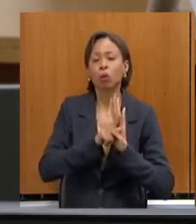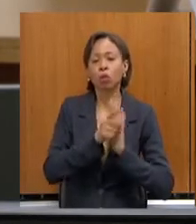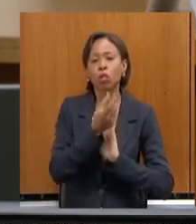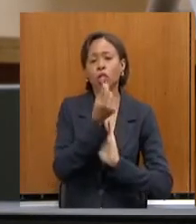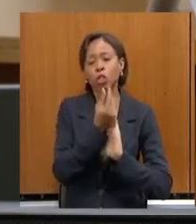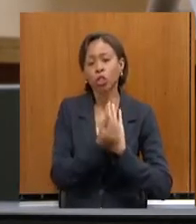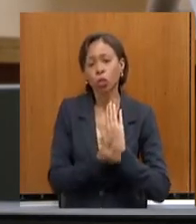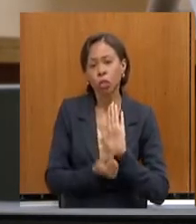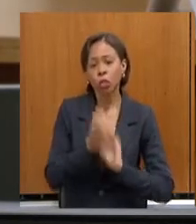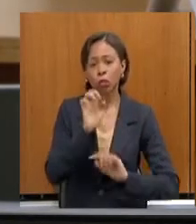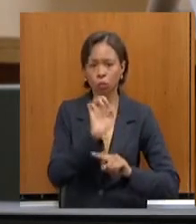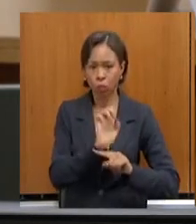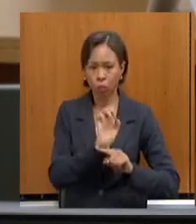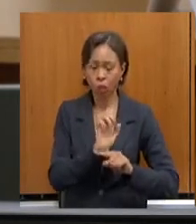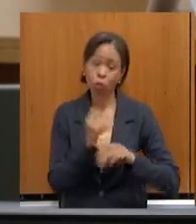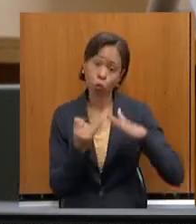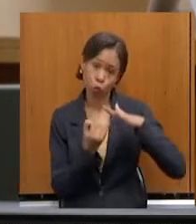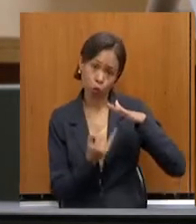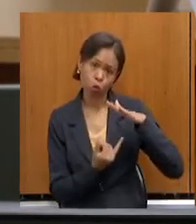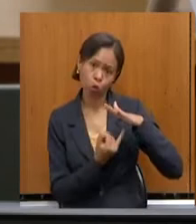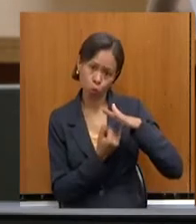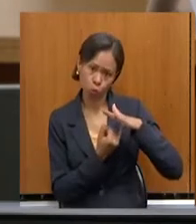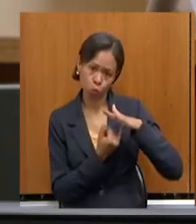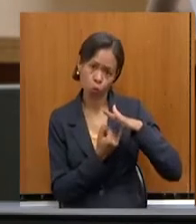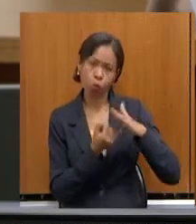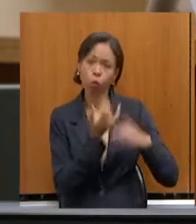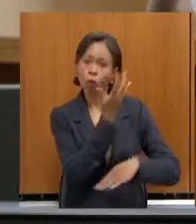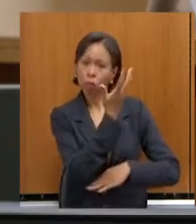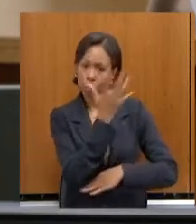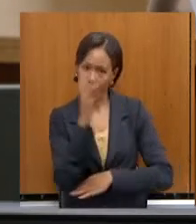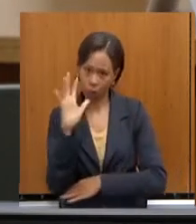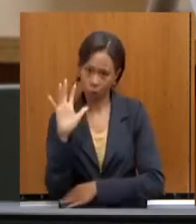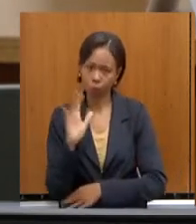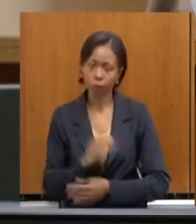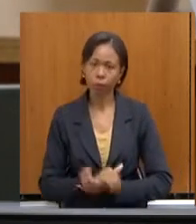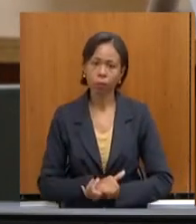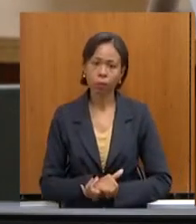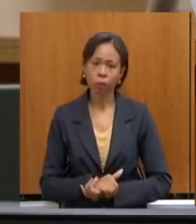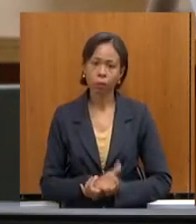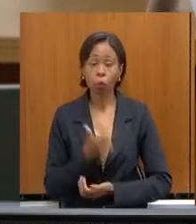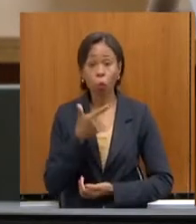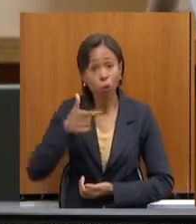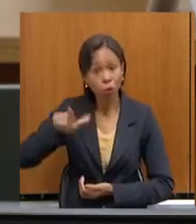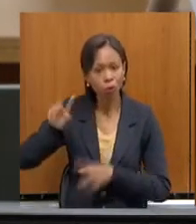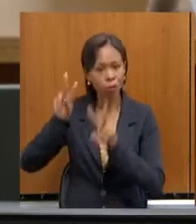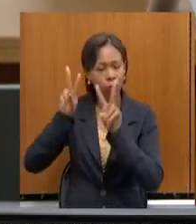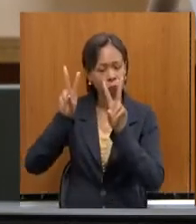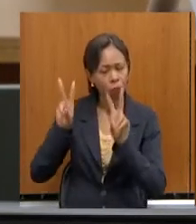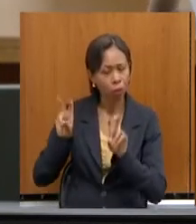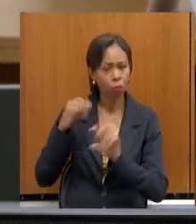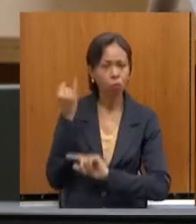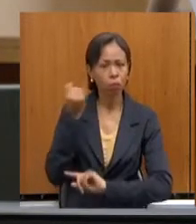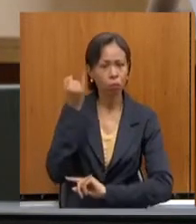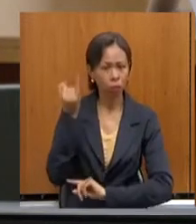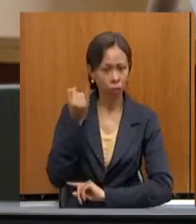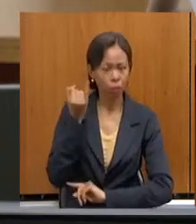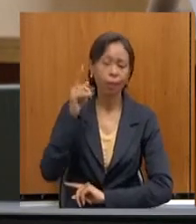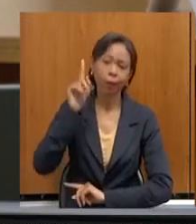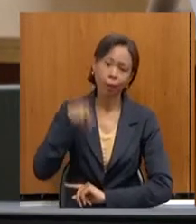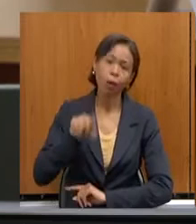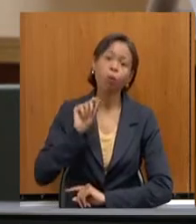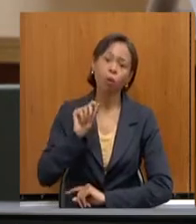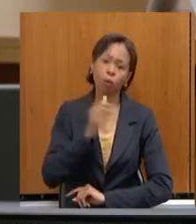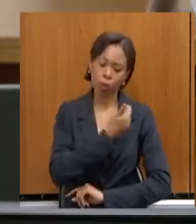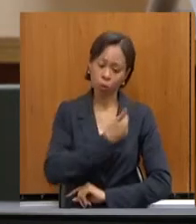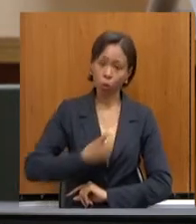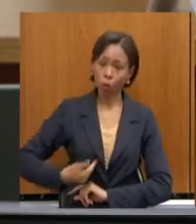pelo estudo Estadual de florestas bem um outro tema muito caro ao estado de Minas Gerais e ao